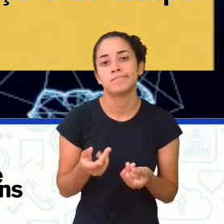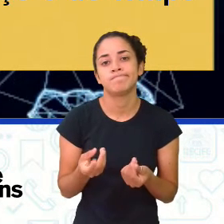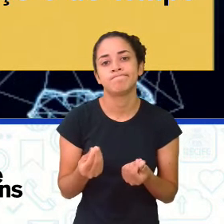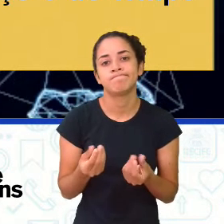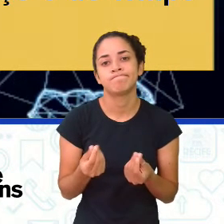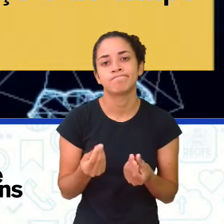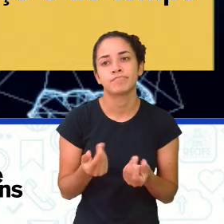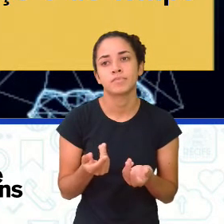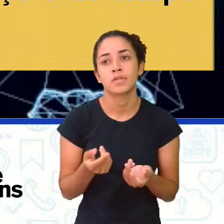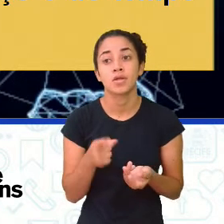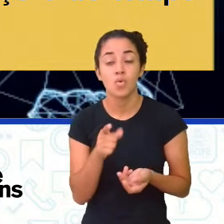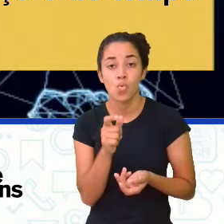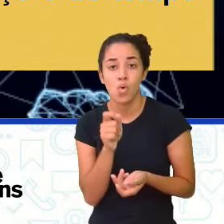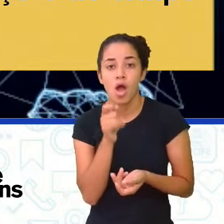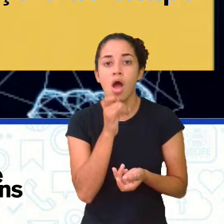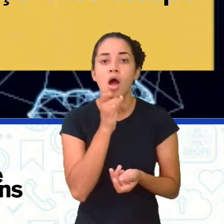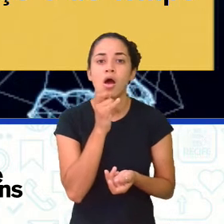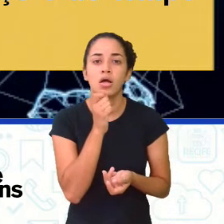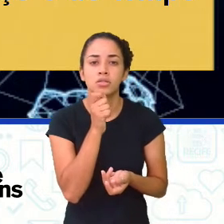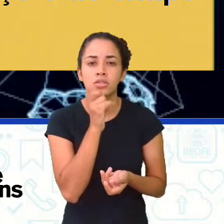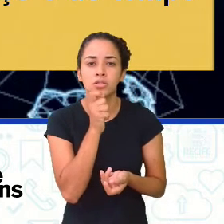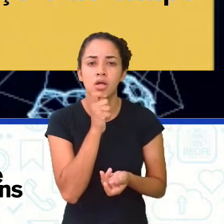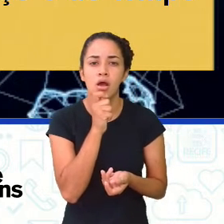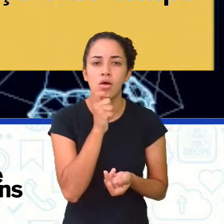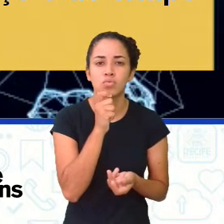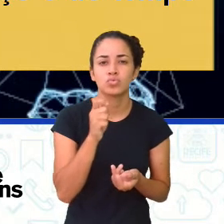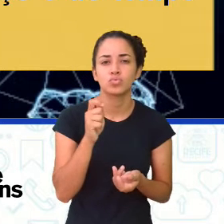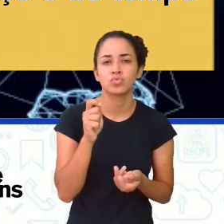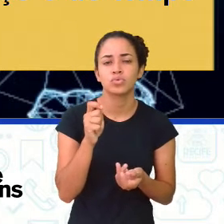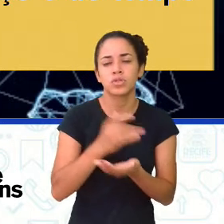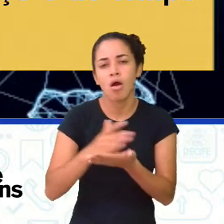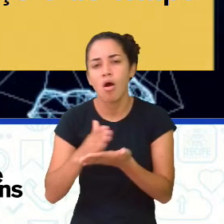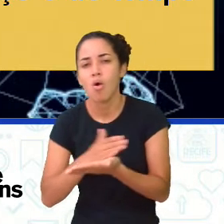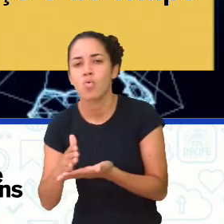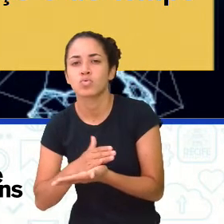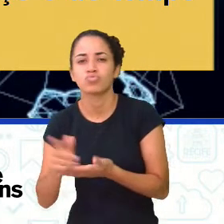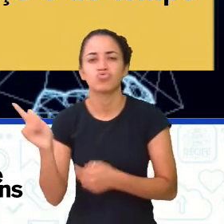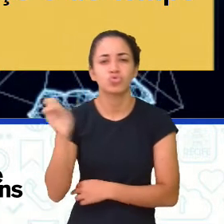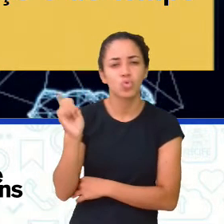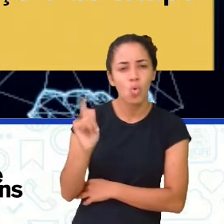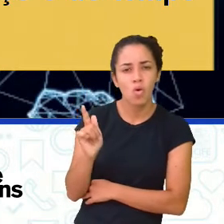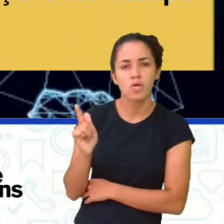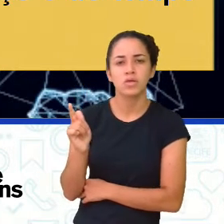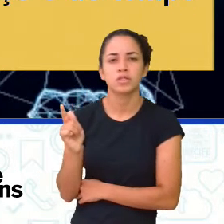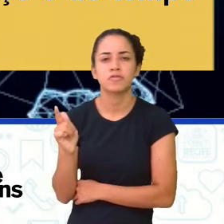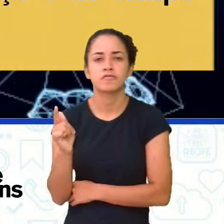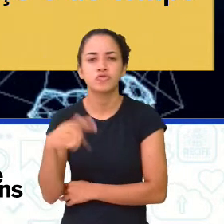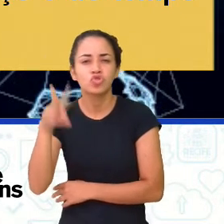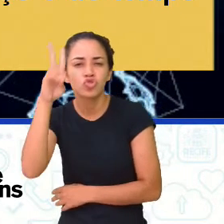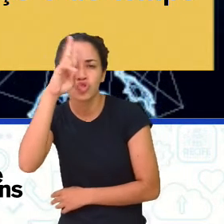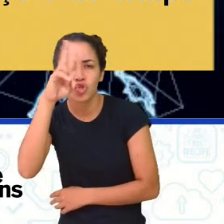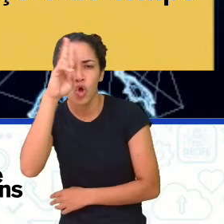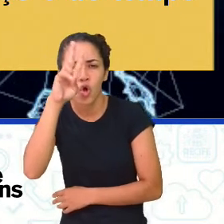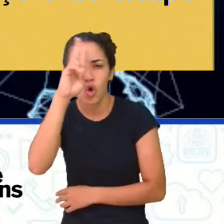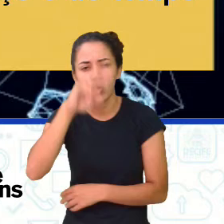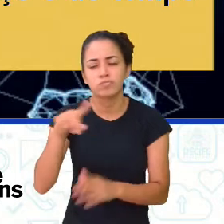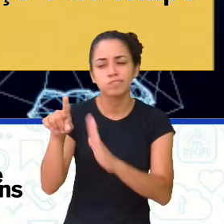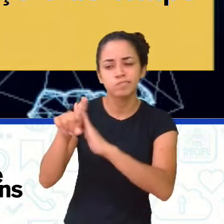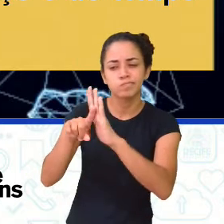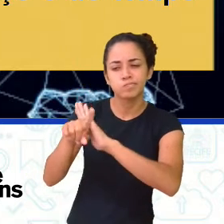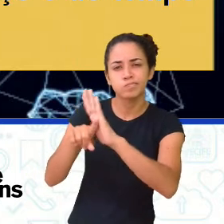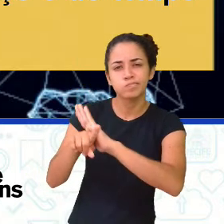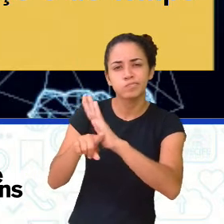ainda alguns decênios, geógrafos, sociólogos, historiadores, pessoal